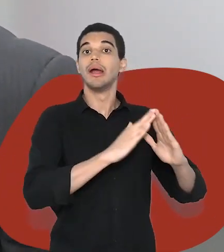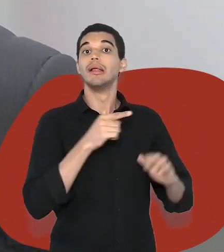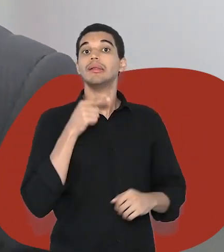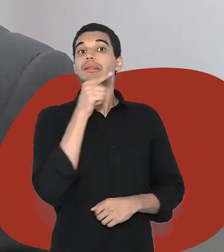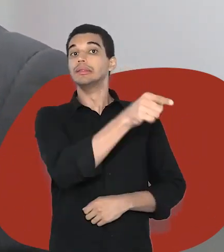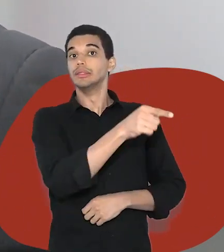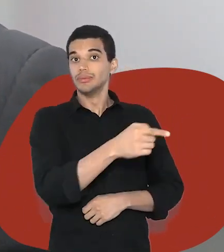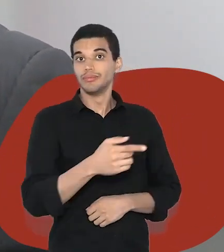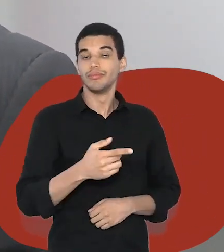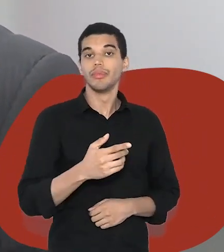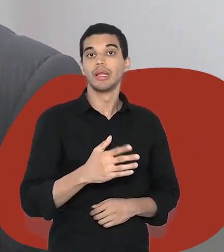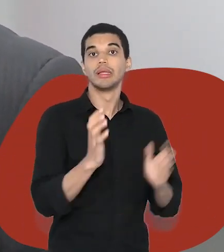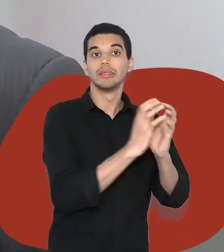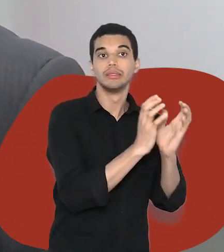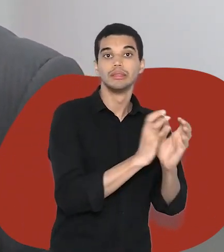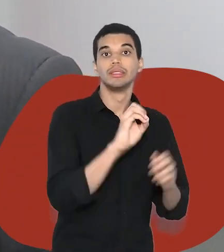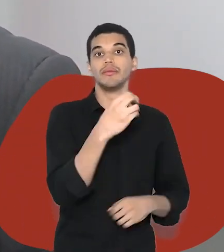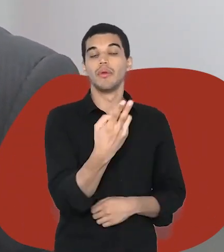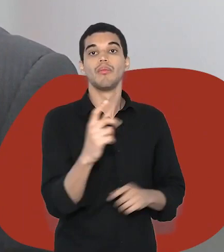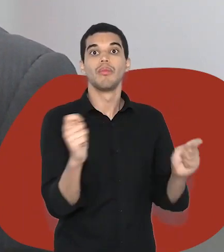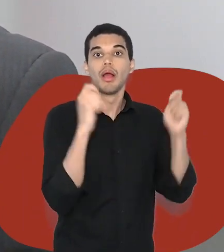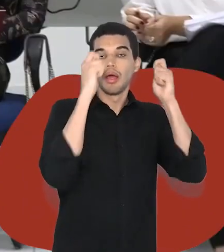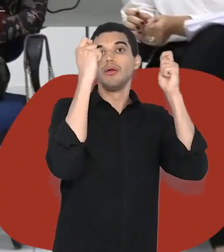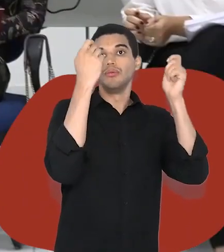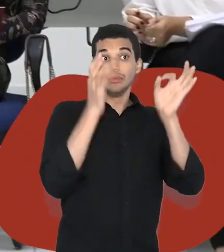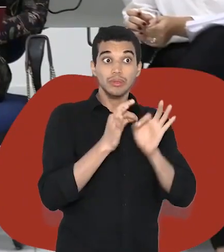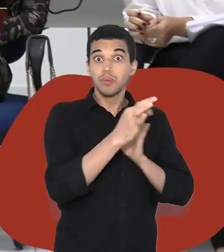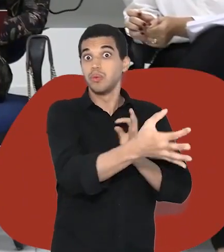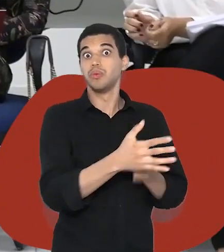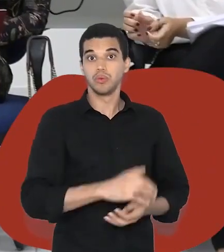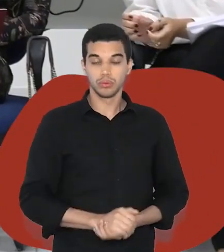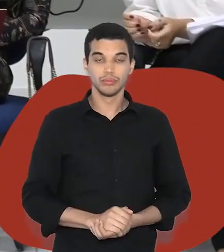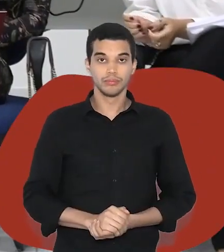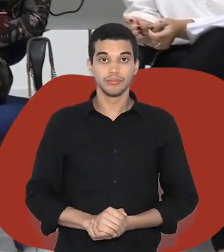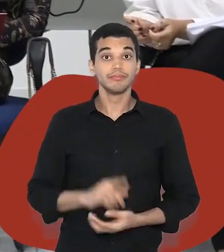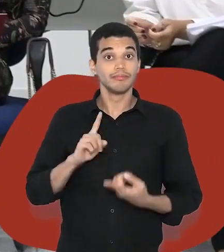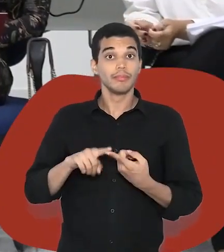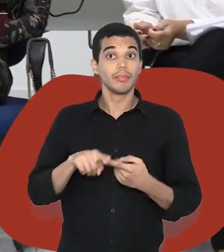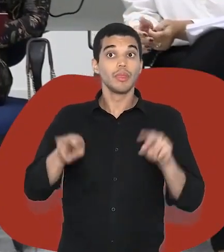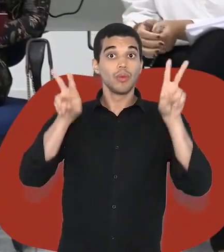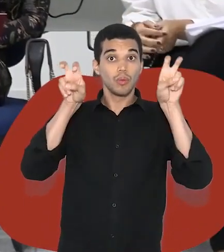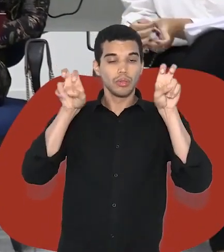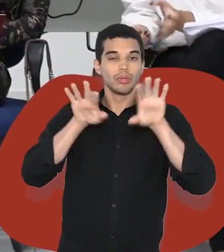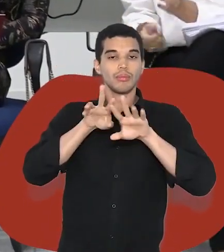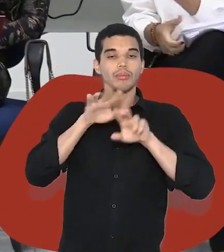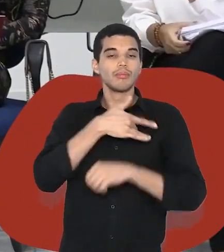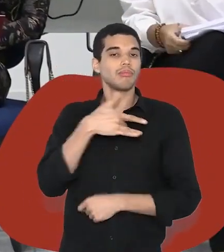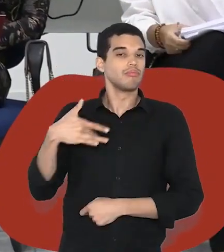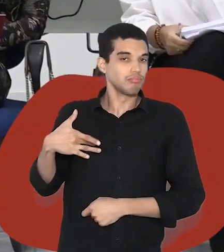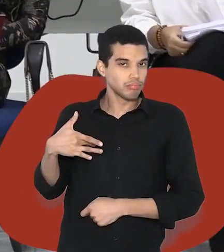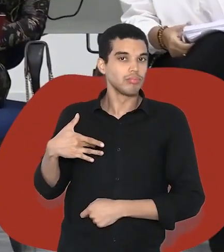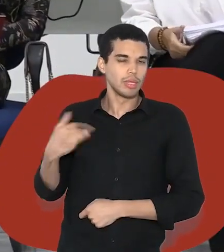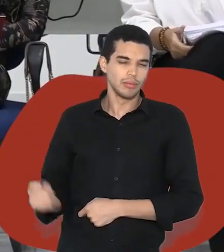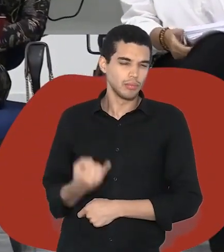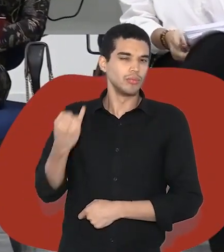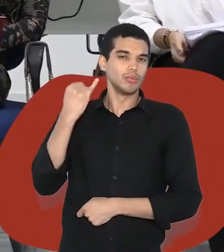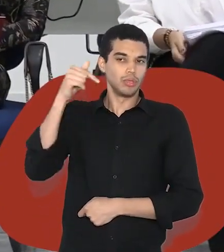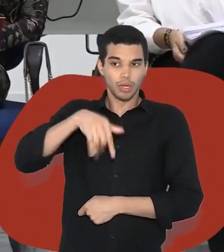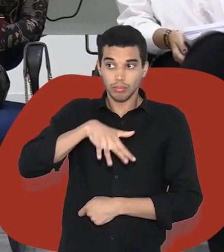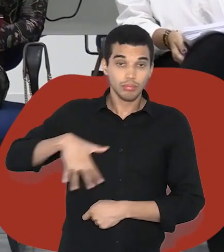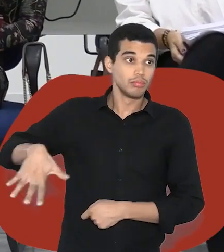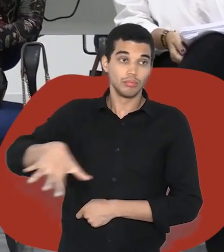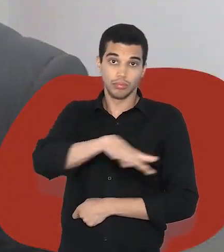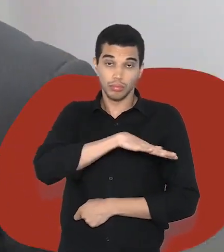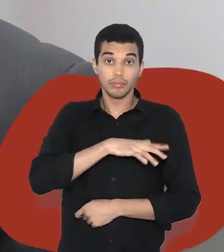ou em Caruaru, ou em Recife, com mais de 100 quilômetros de distância. E a temática da saúde, que será tratada também, é um assunto muito caro aqui